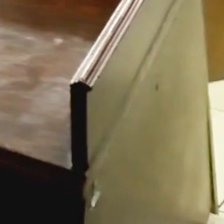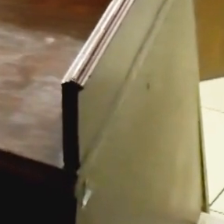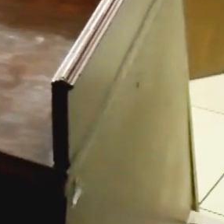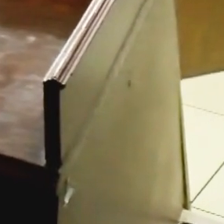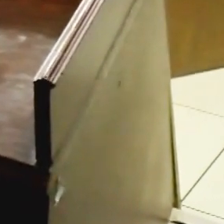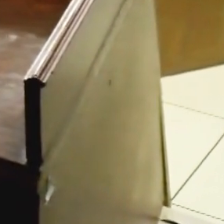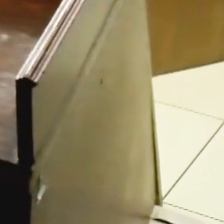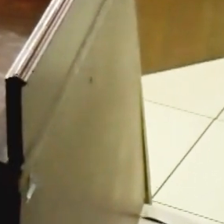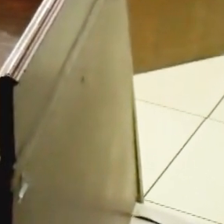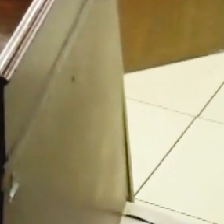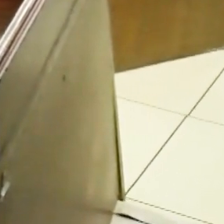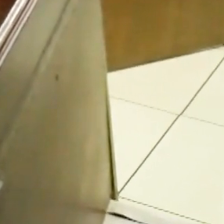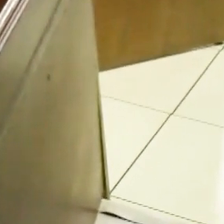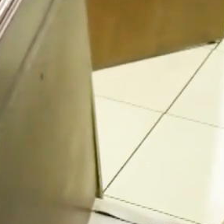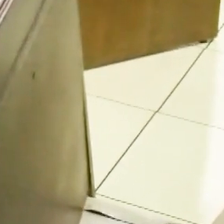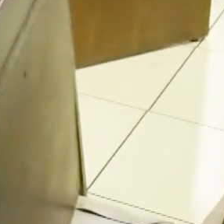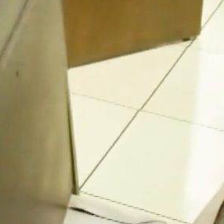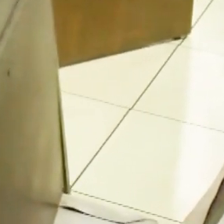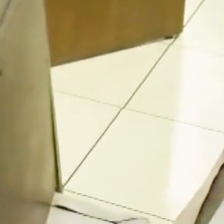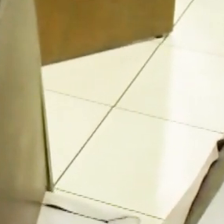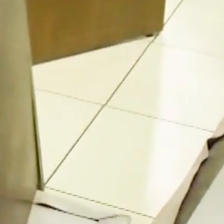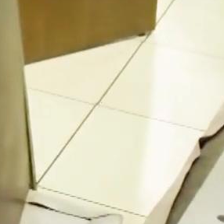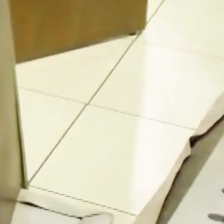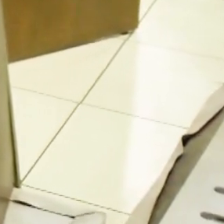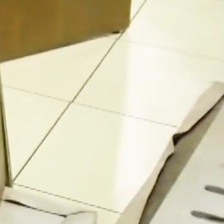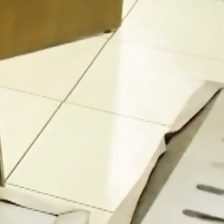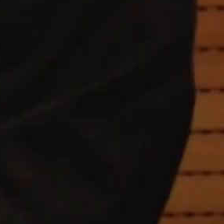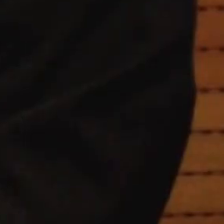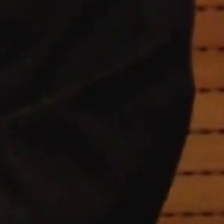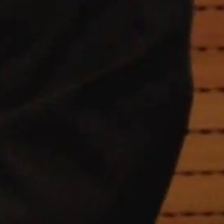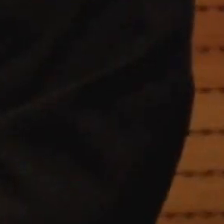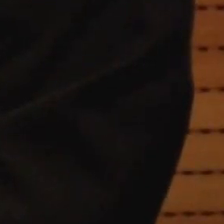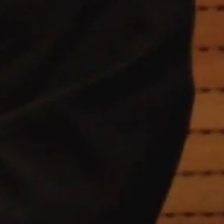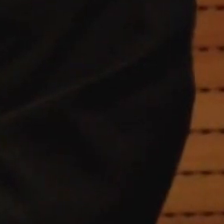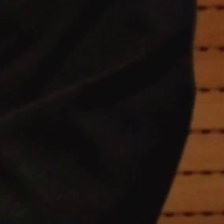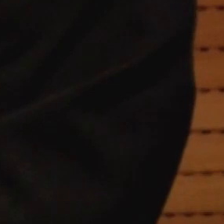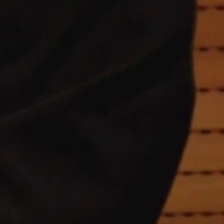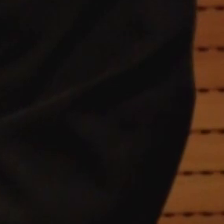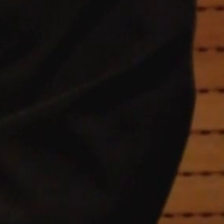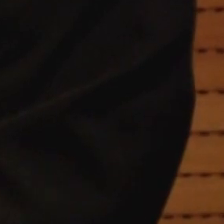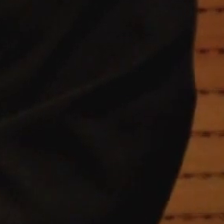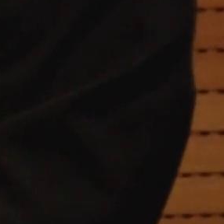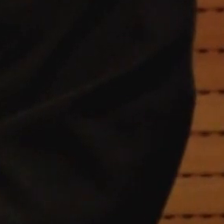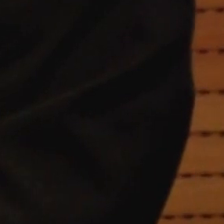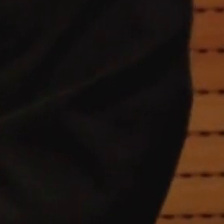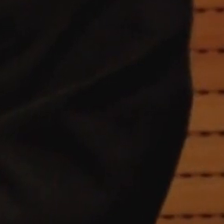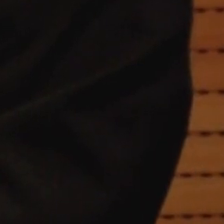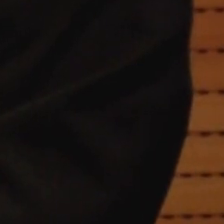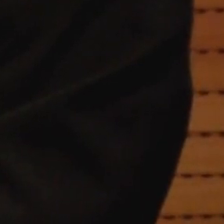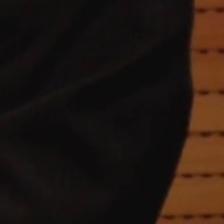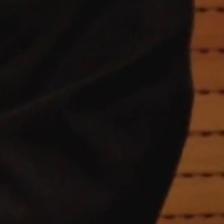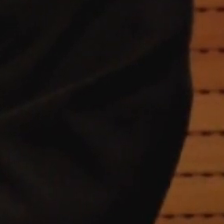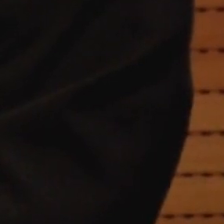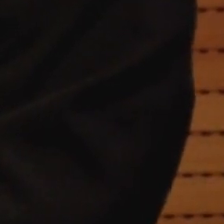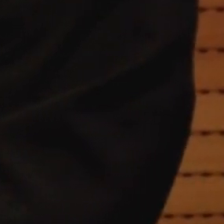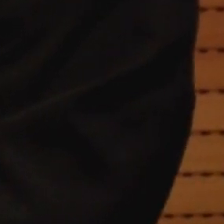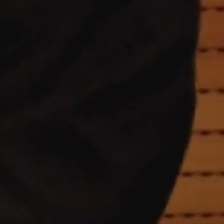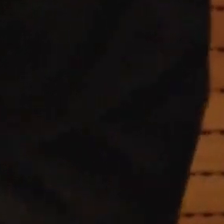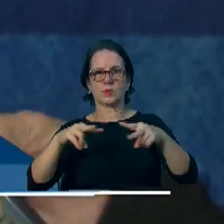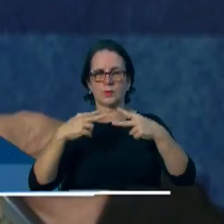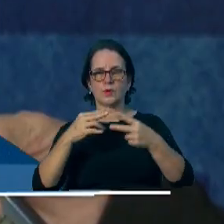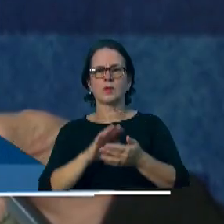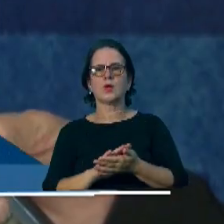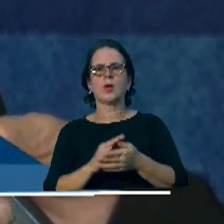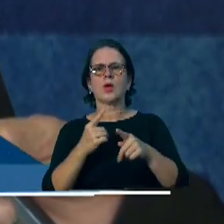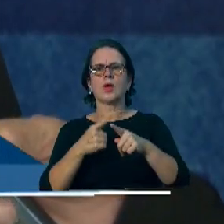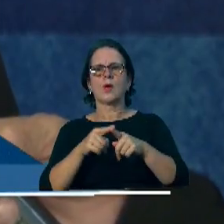que a unidade básica de saúde na Vila Natal seja transformada em unidade de pronto atendimento 2